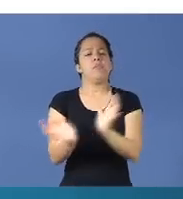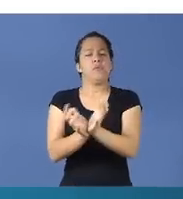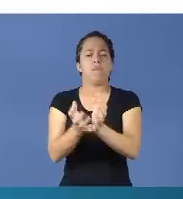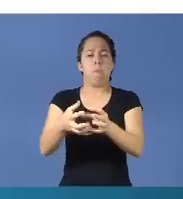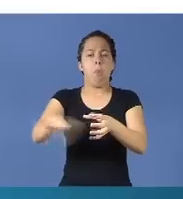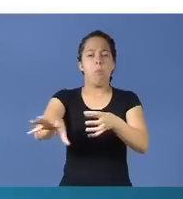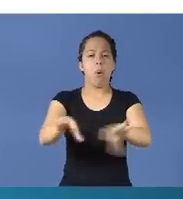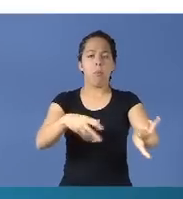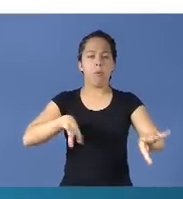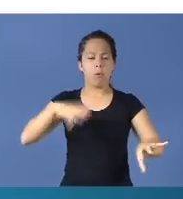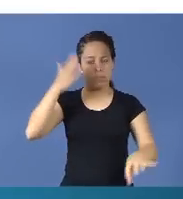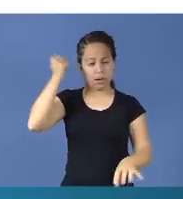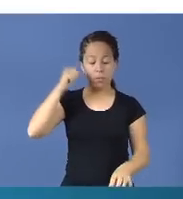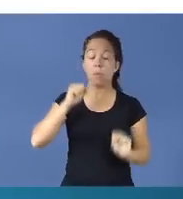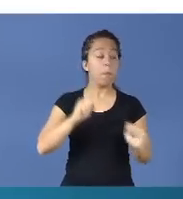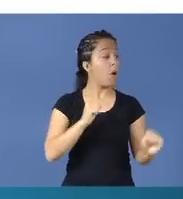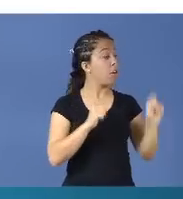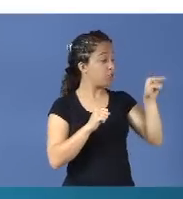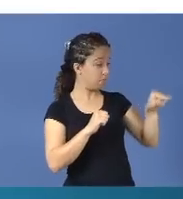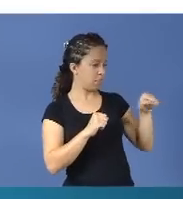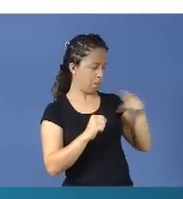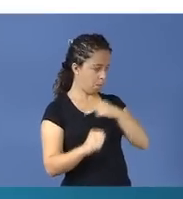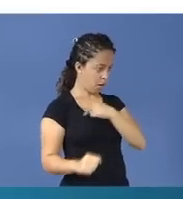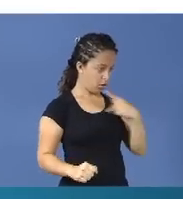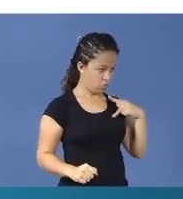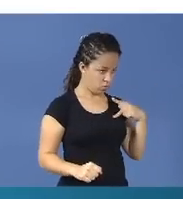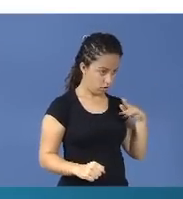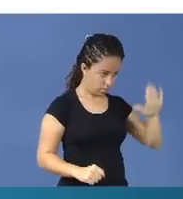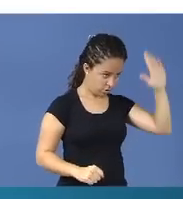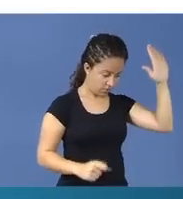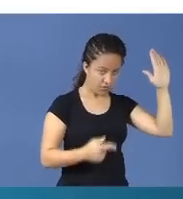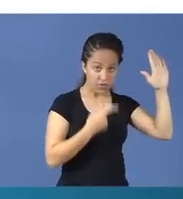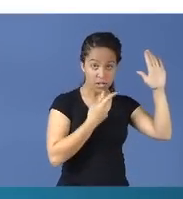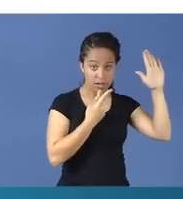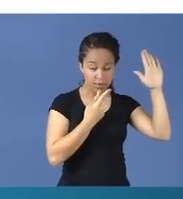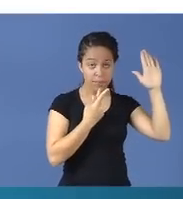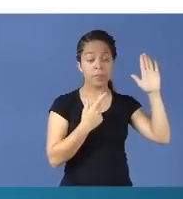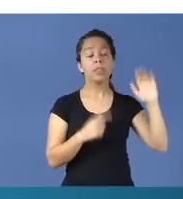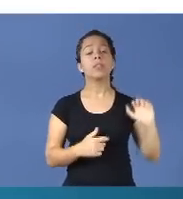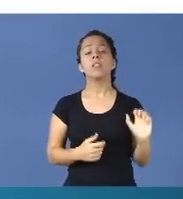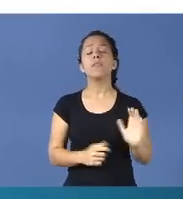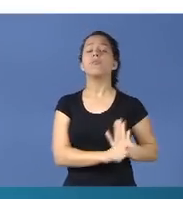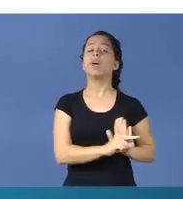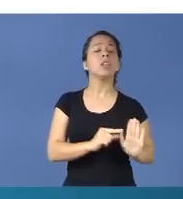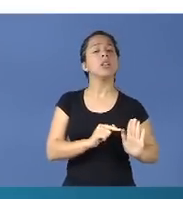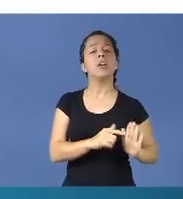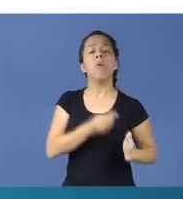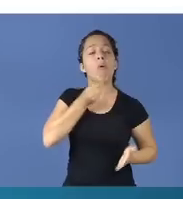Pronto. Pode falar, pastor. Quem tem? Cadê? Cadê o texto? Cadê o versículo?